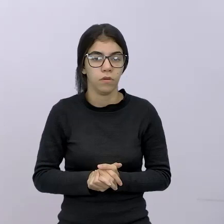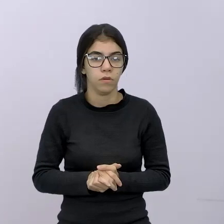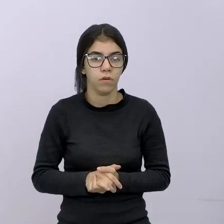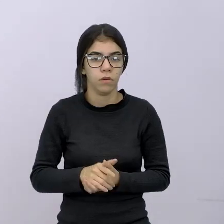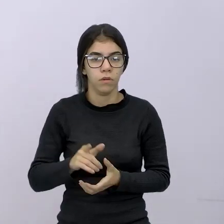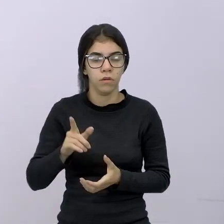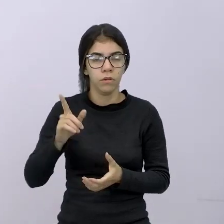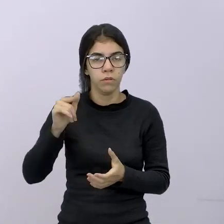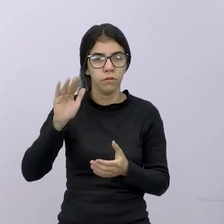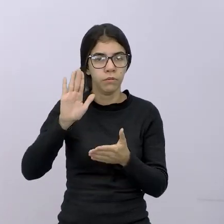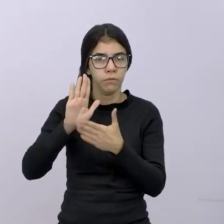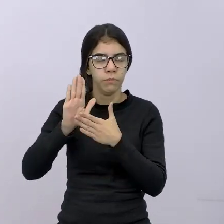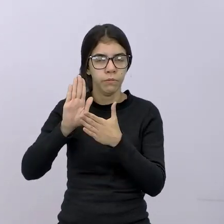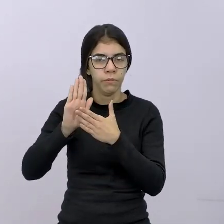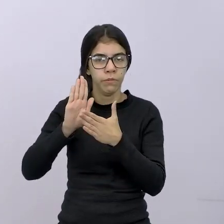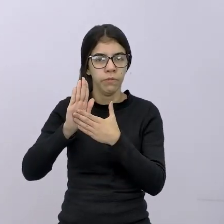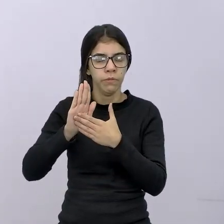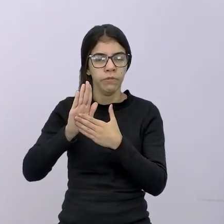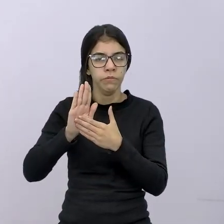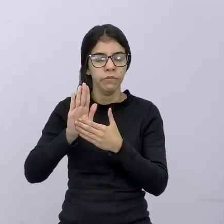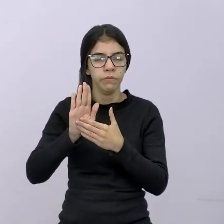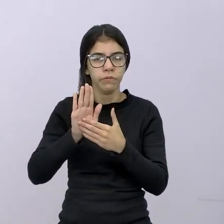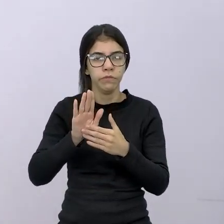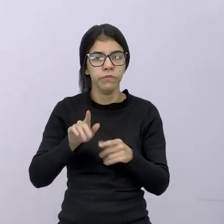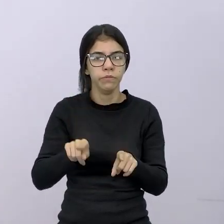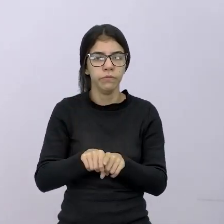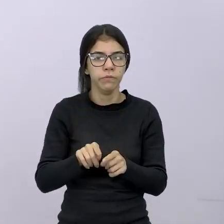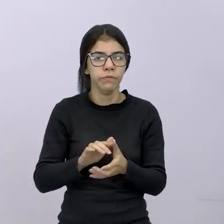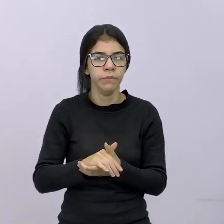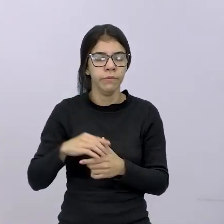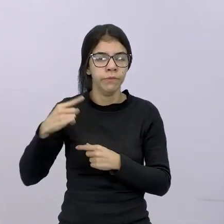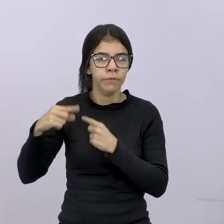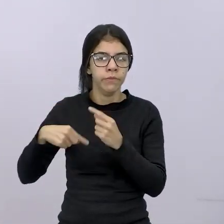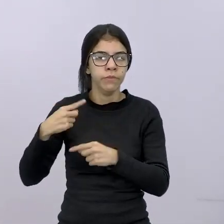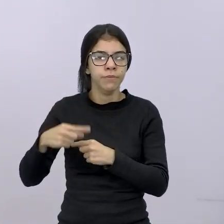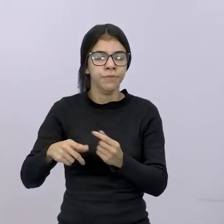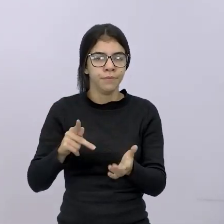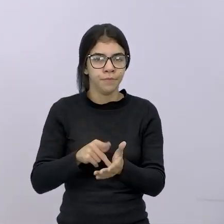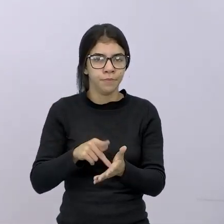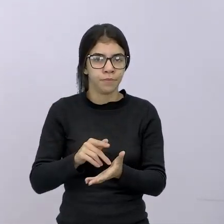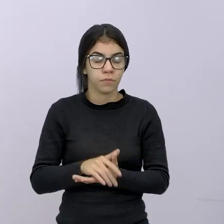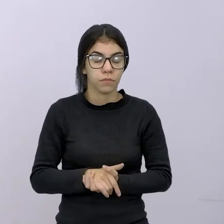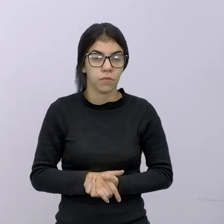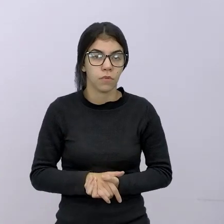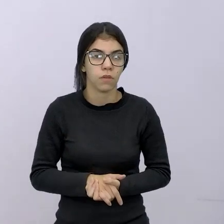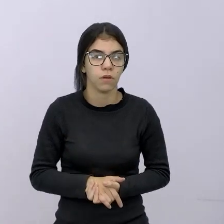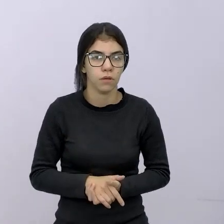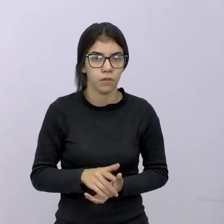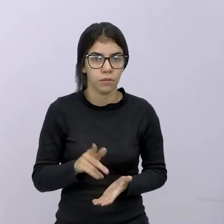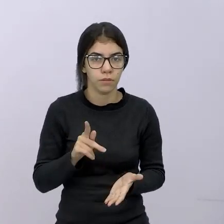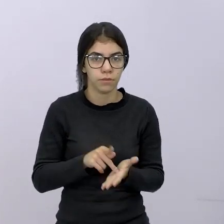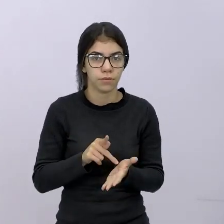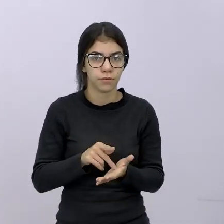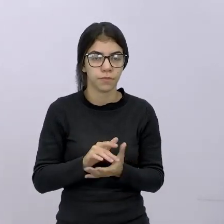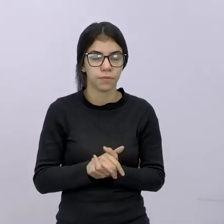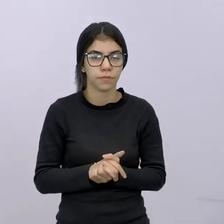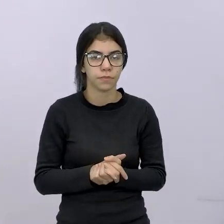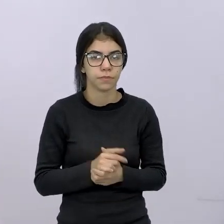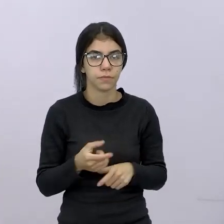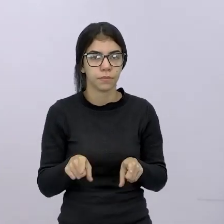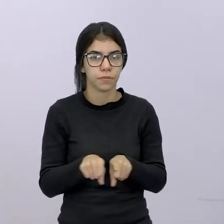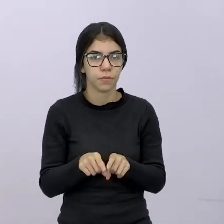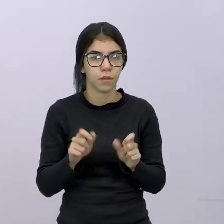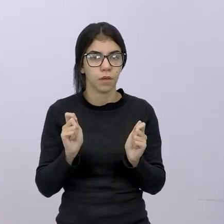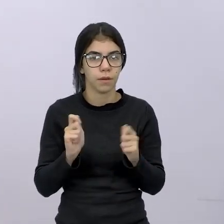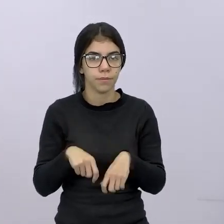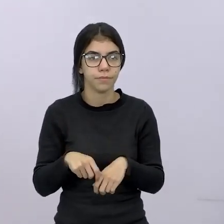da aletheia, né? Que a verdade está na origem, mas conhecendo a origem de algo, você também pode dizer sobre